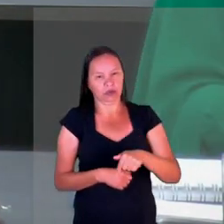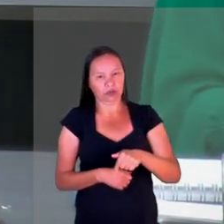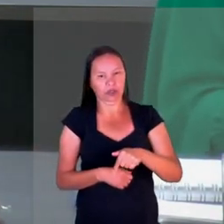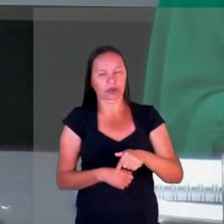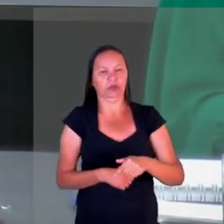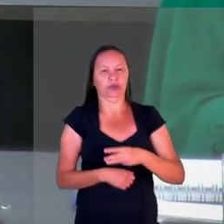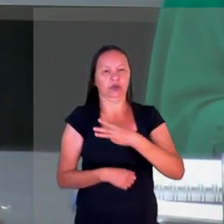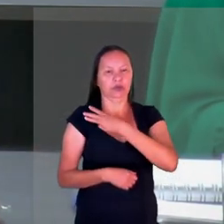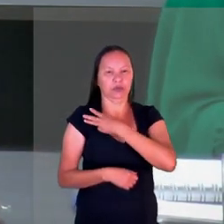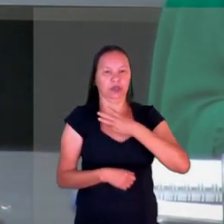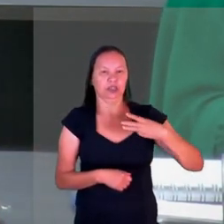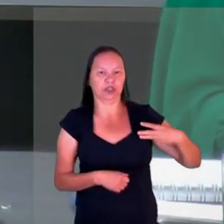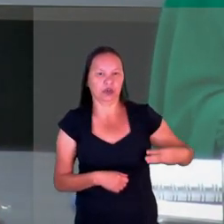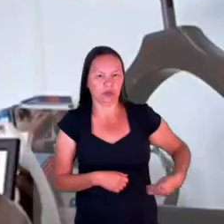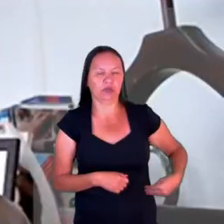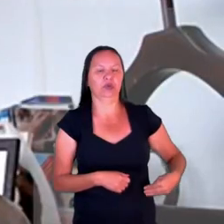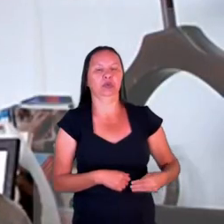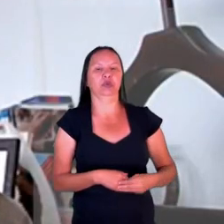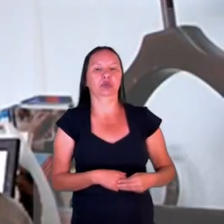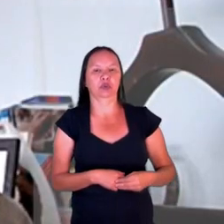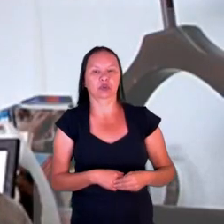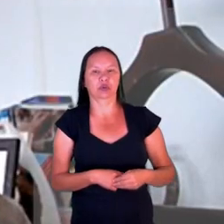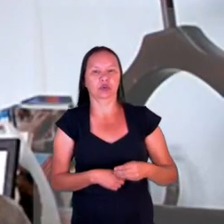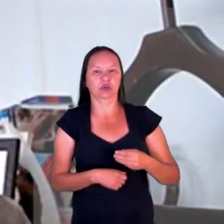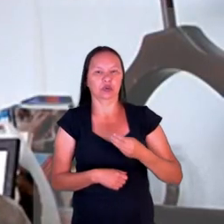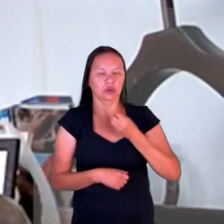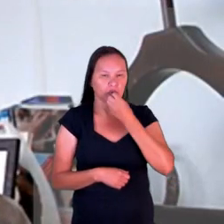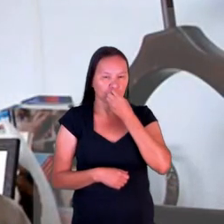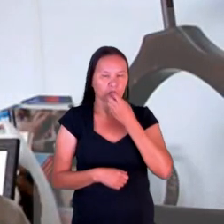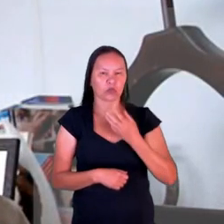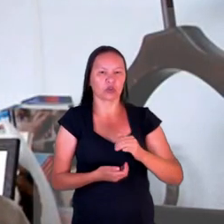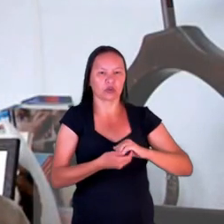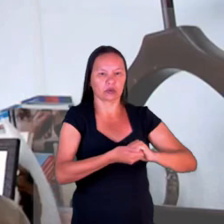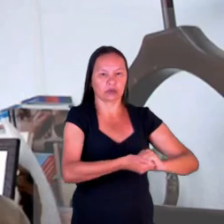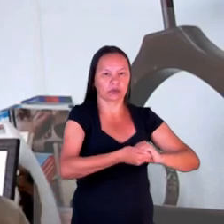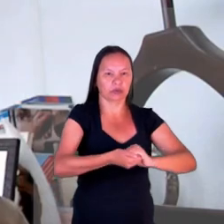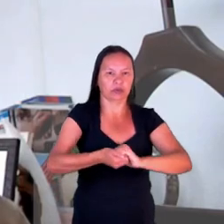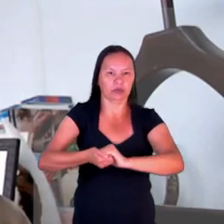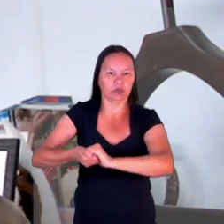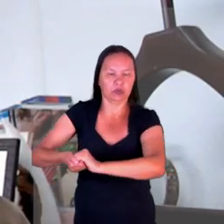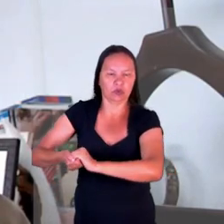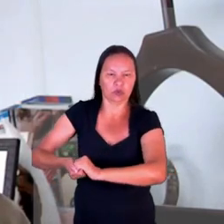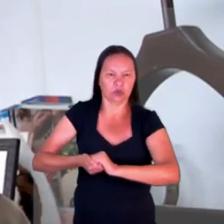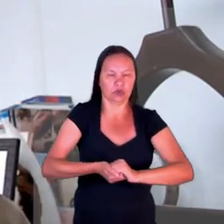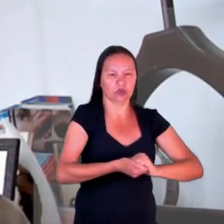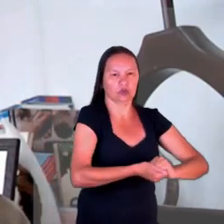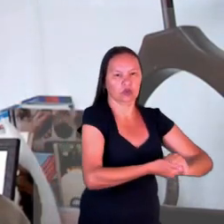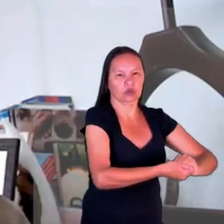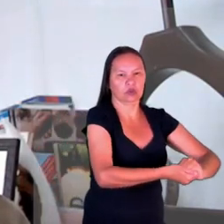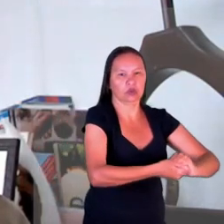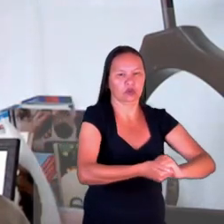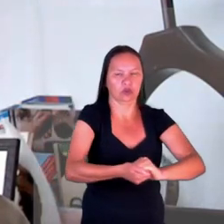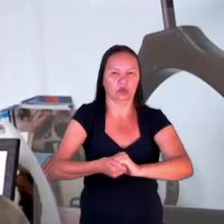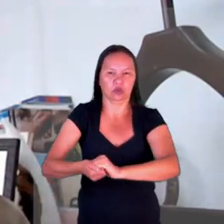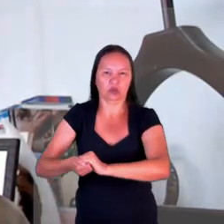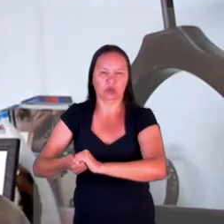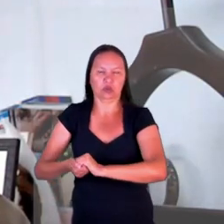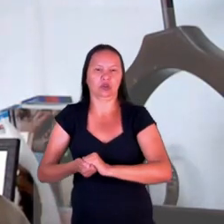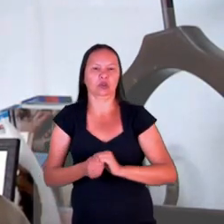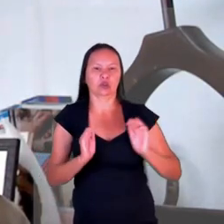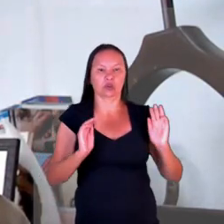GT e meus meus cumprimentos a a todos e a todas deste evento